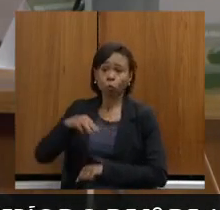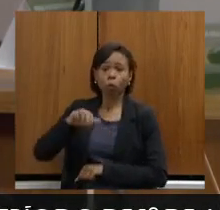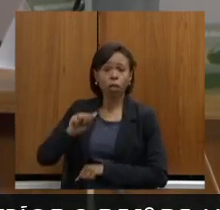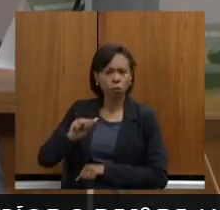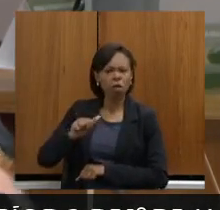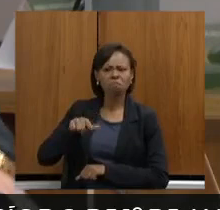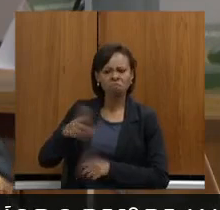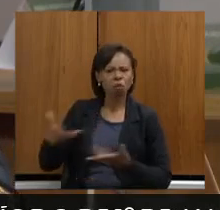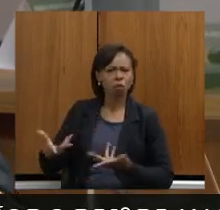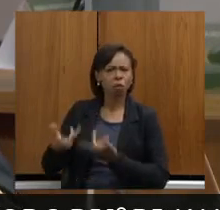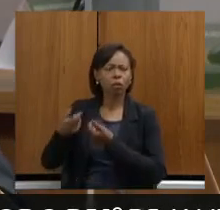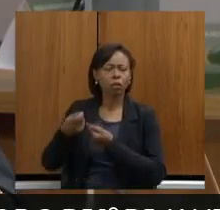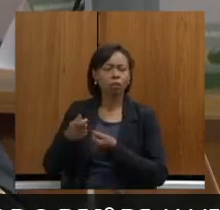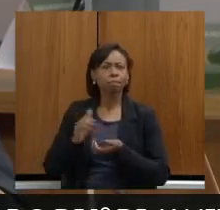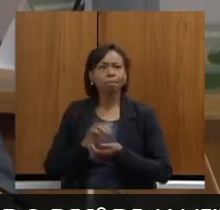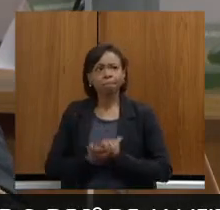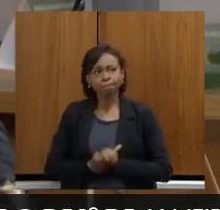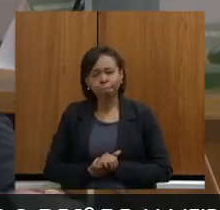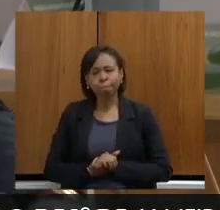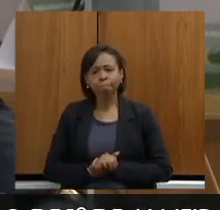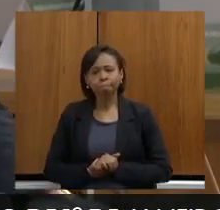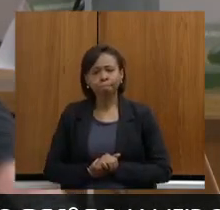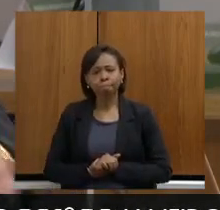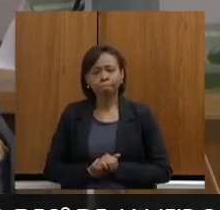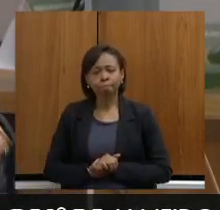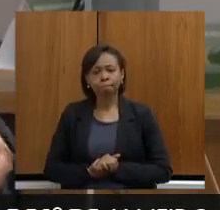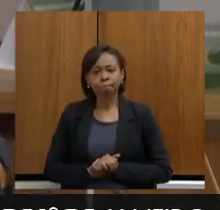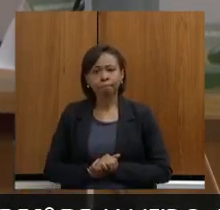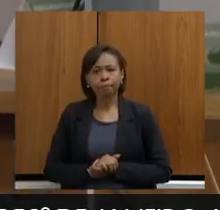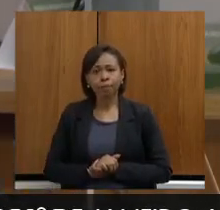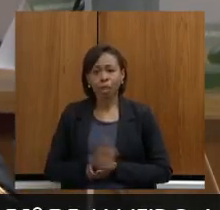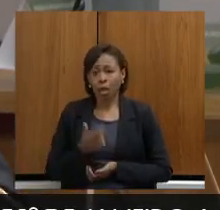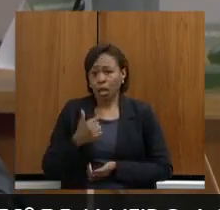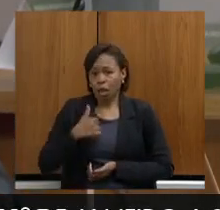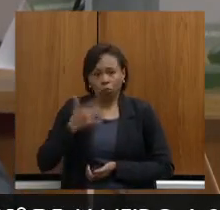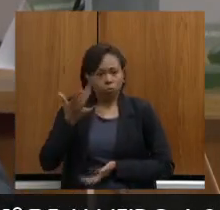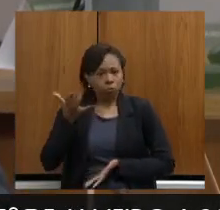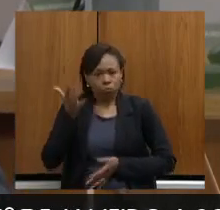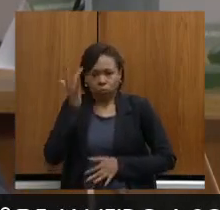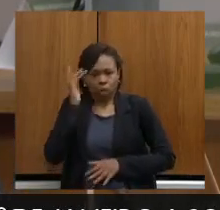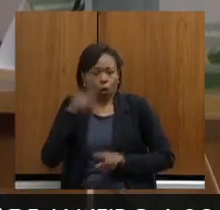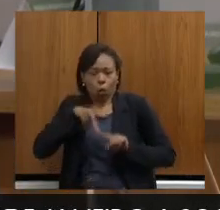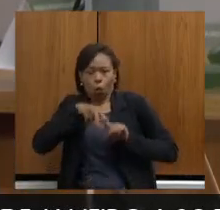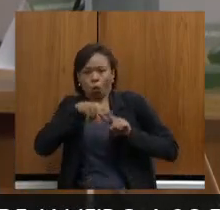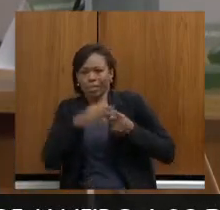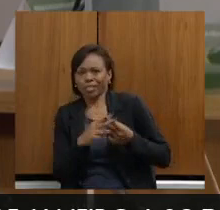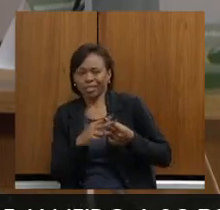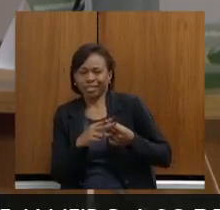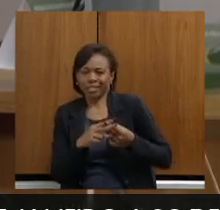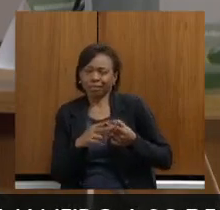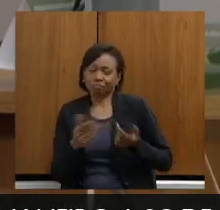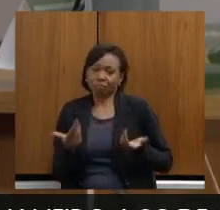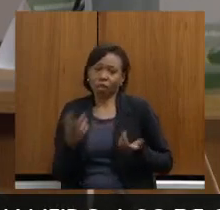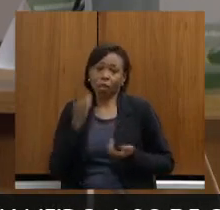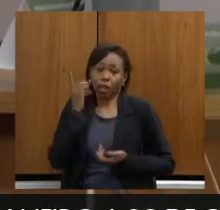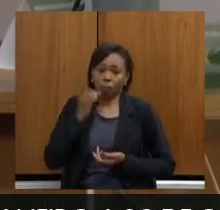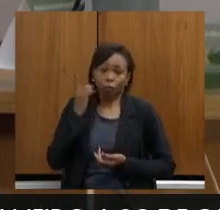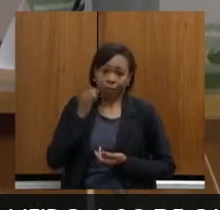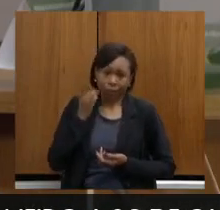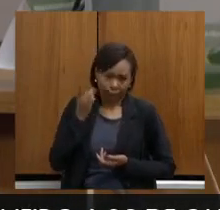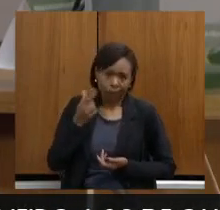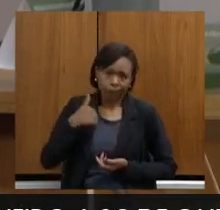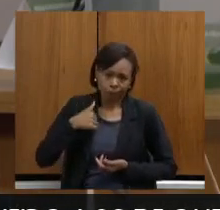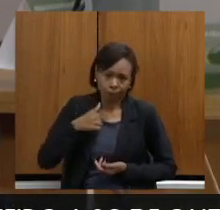fruto disso secretário se eu não tenho o condão de corrigir como deputado estadual essa distorção